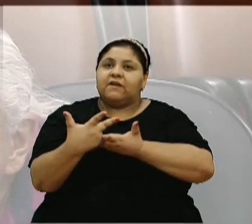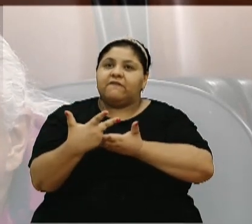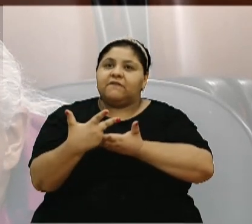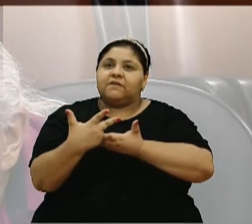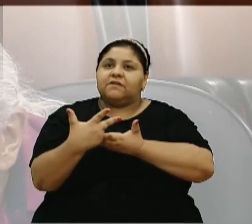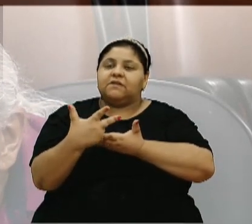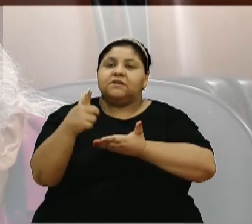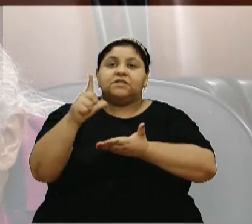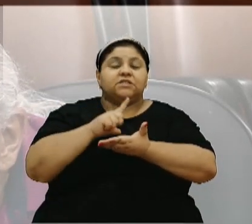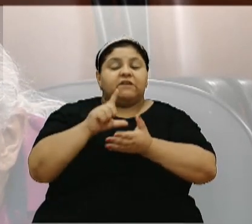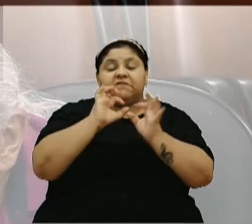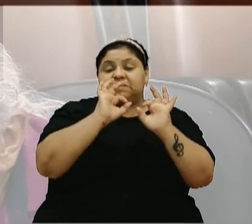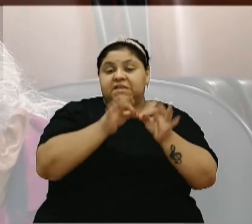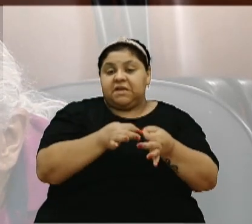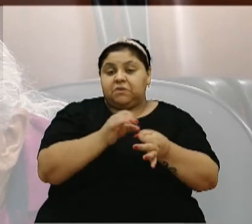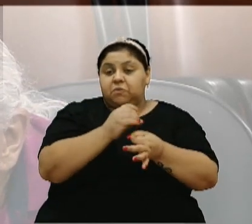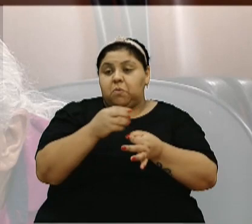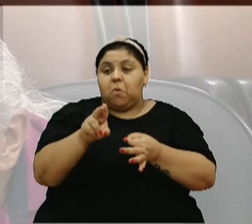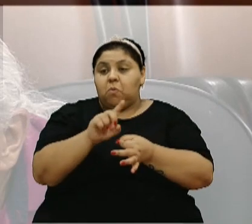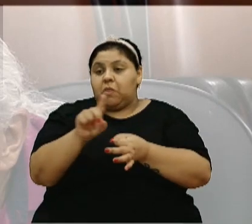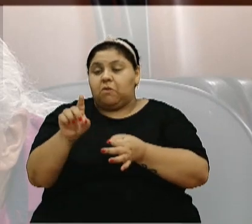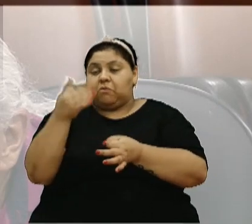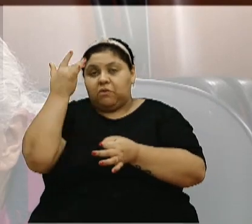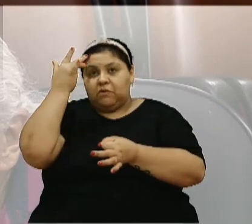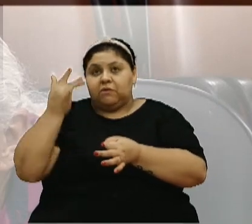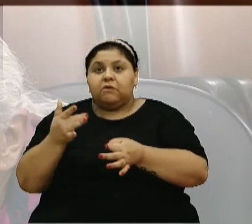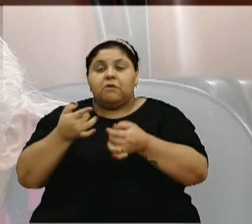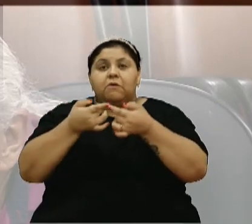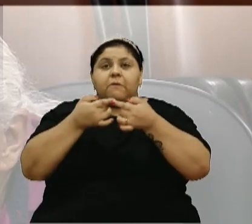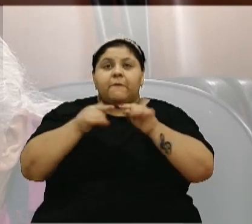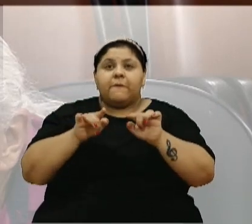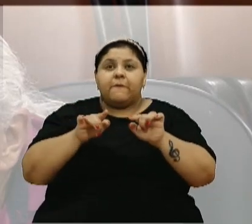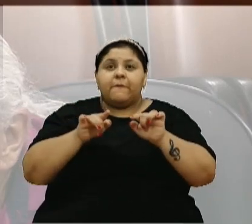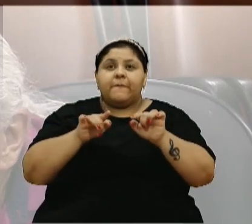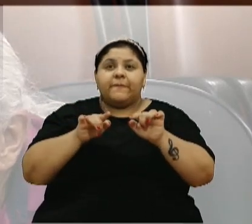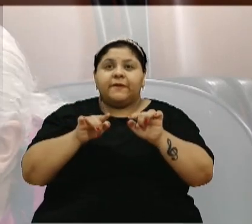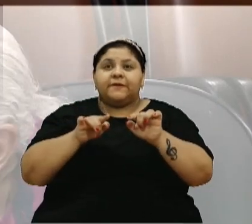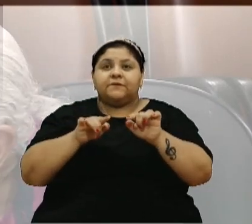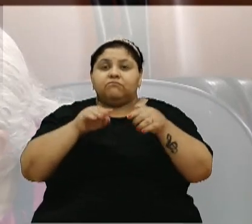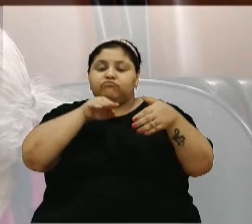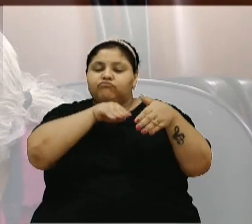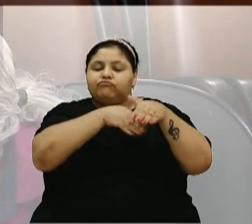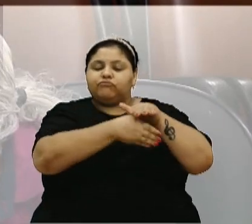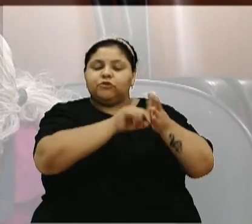e se ele tinha razão ou não, não sei, mas que se enterraram documentos da Festa da Uva,